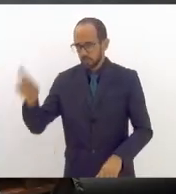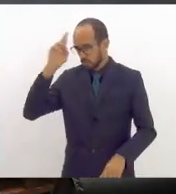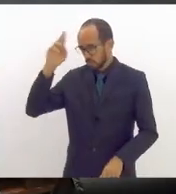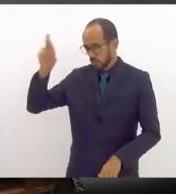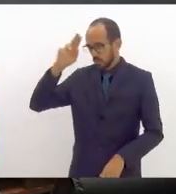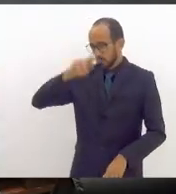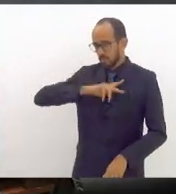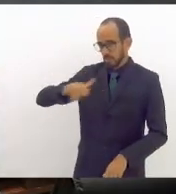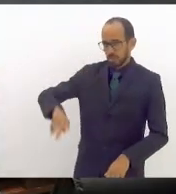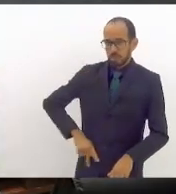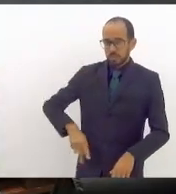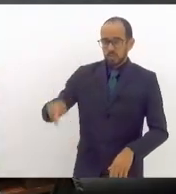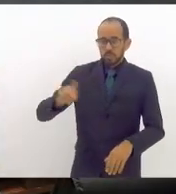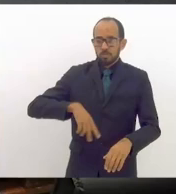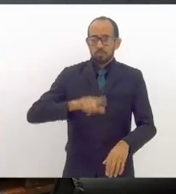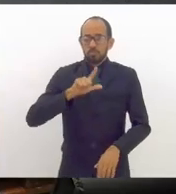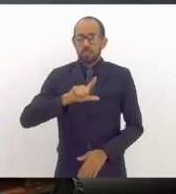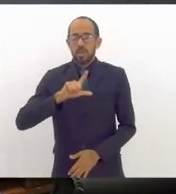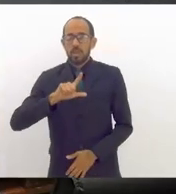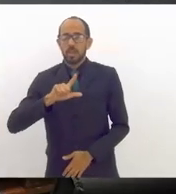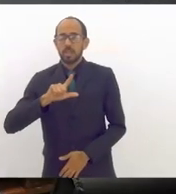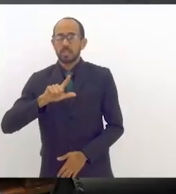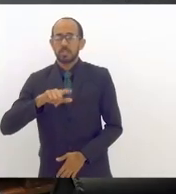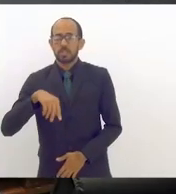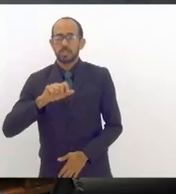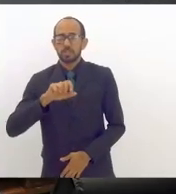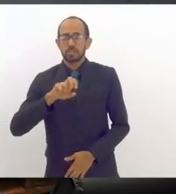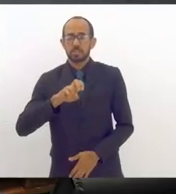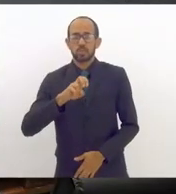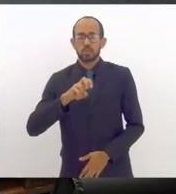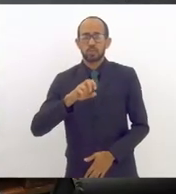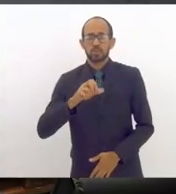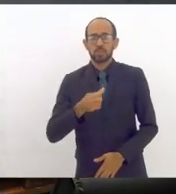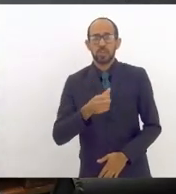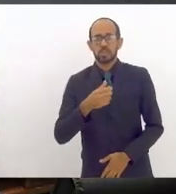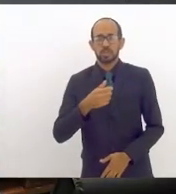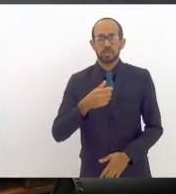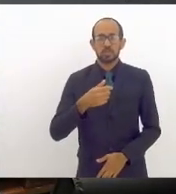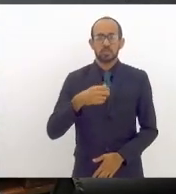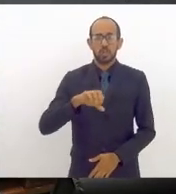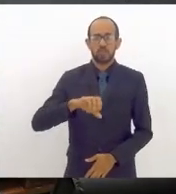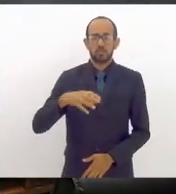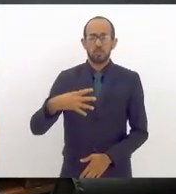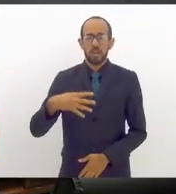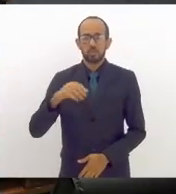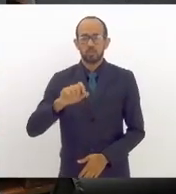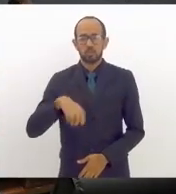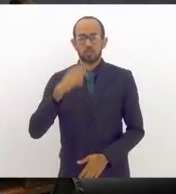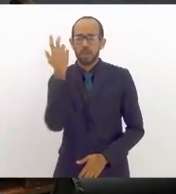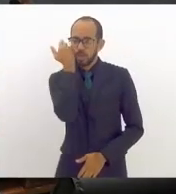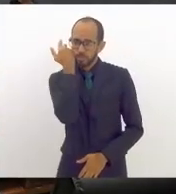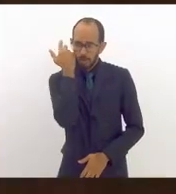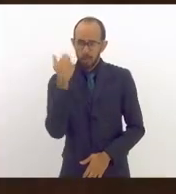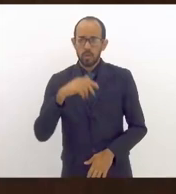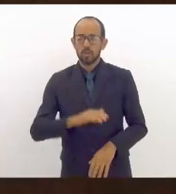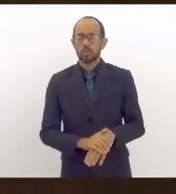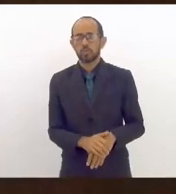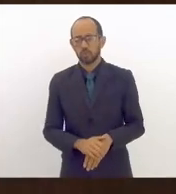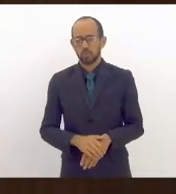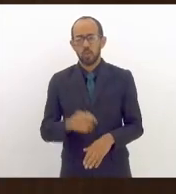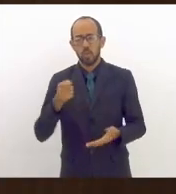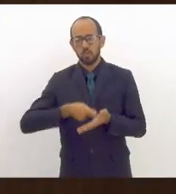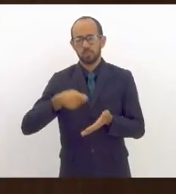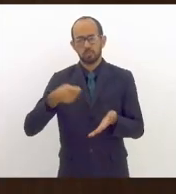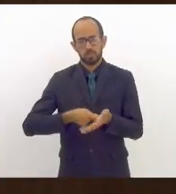projeto de lei 5794 de 22 de autoria do deputado ele é o Marco coelho que